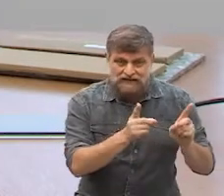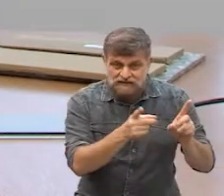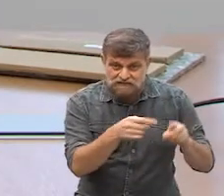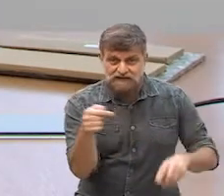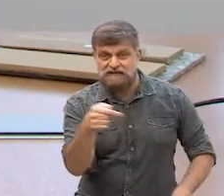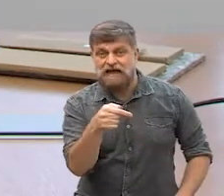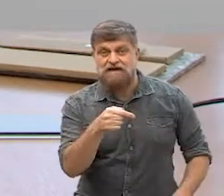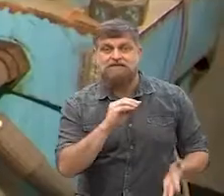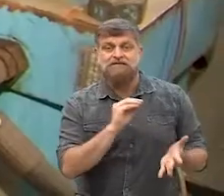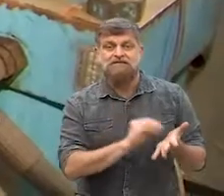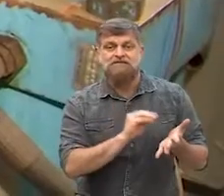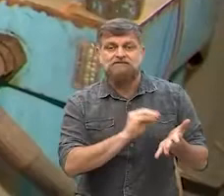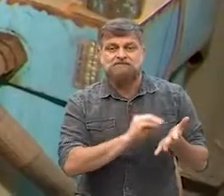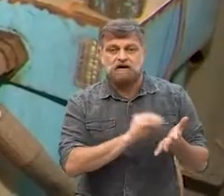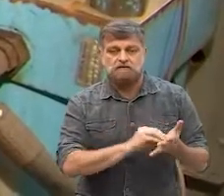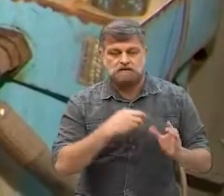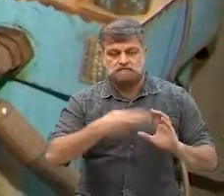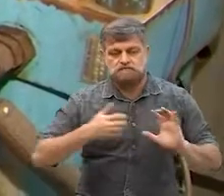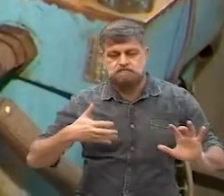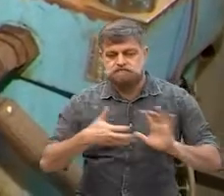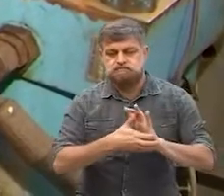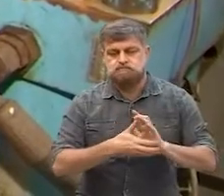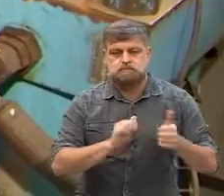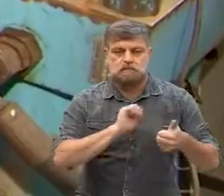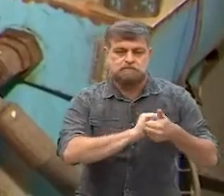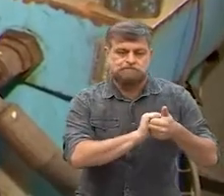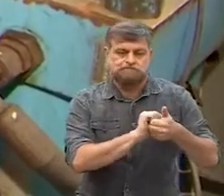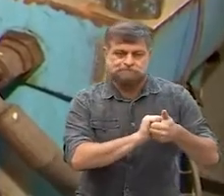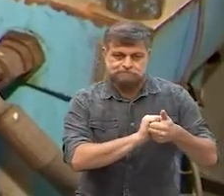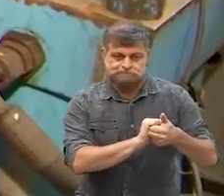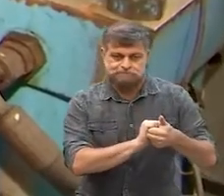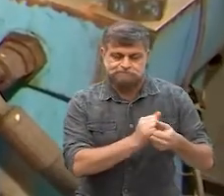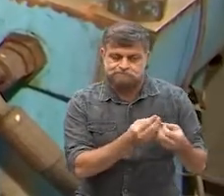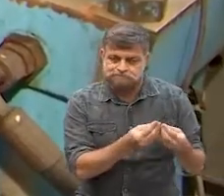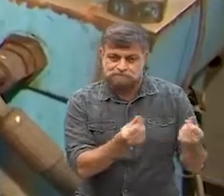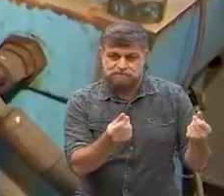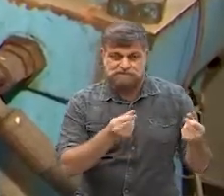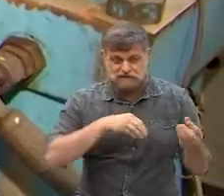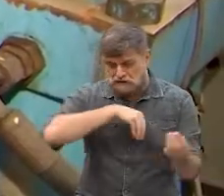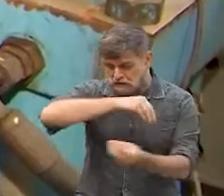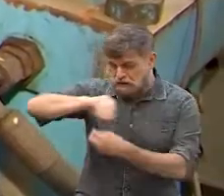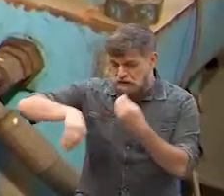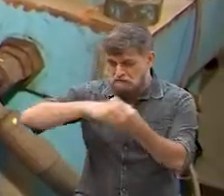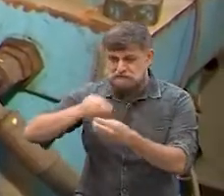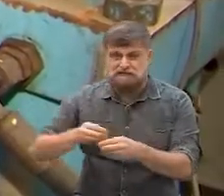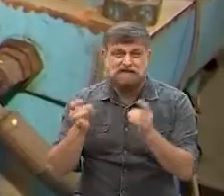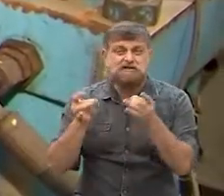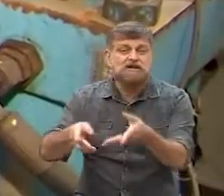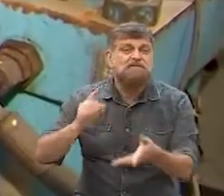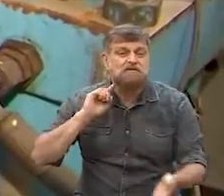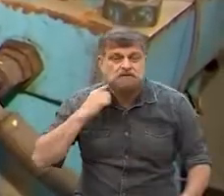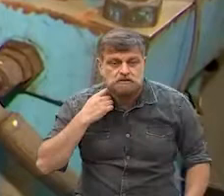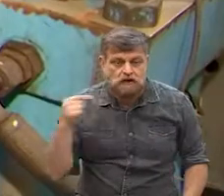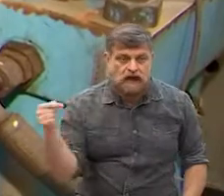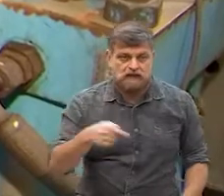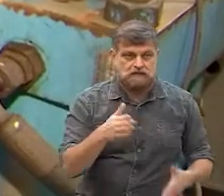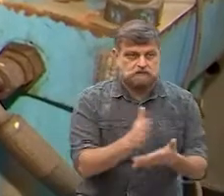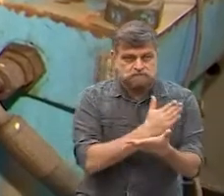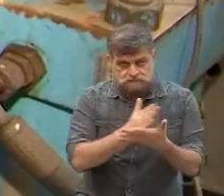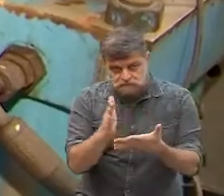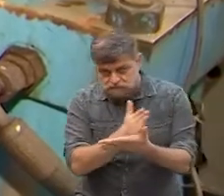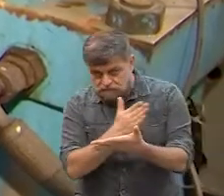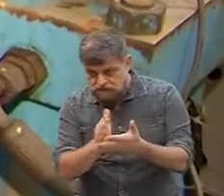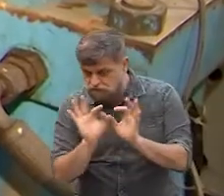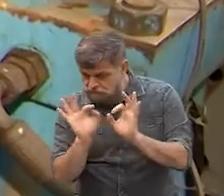carente, né, de ter um resíduo ainda de boa qualidade. Que eu falei, o resíduo ele ainda era tudo misturado e mandado para aterro. Então aqui a gente faz uma